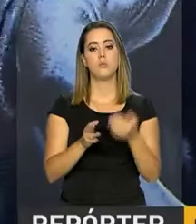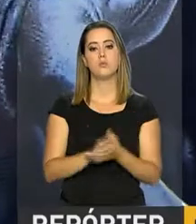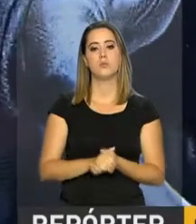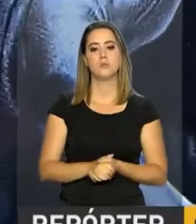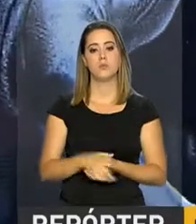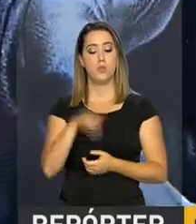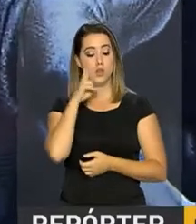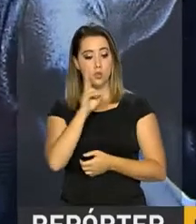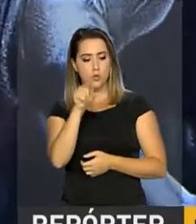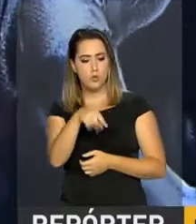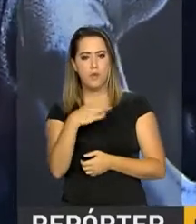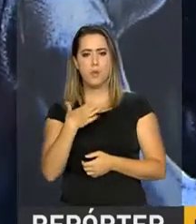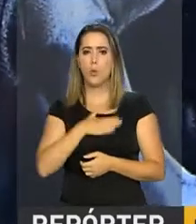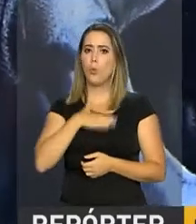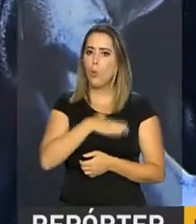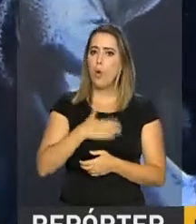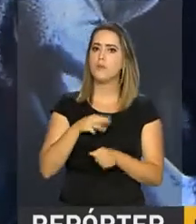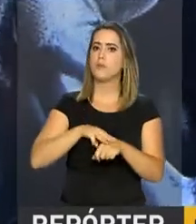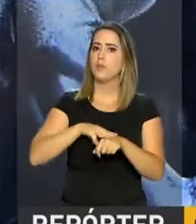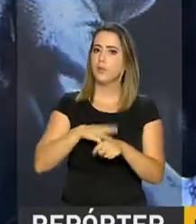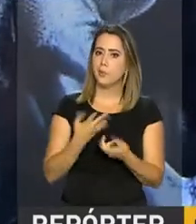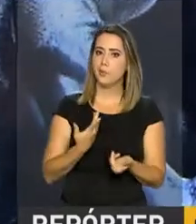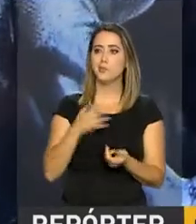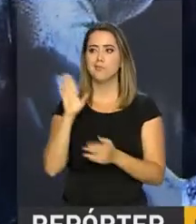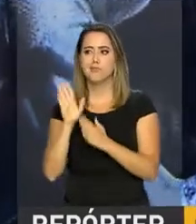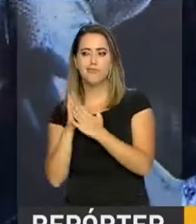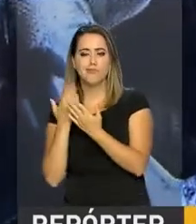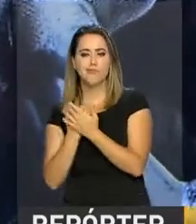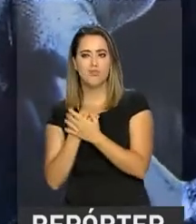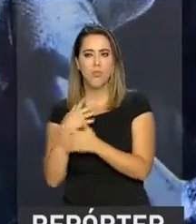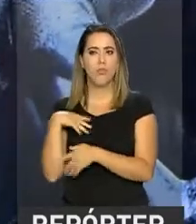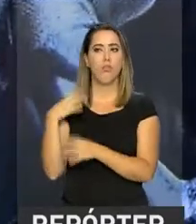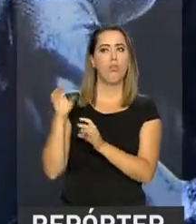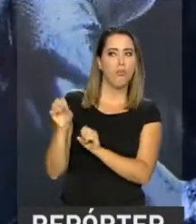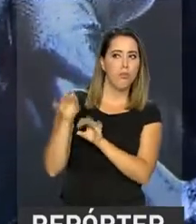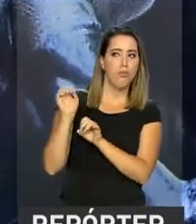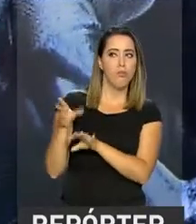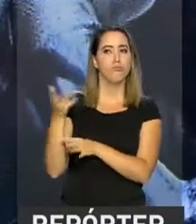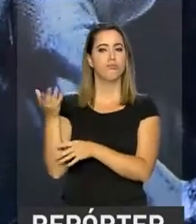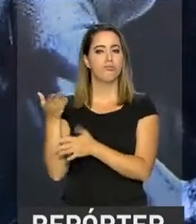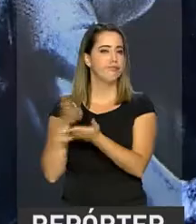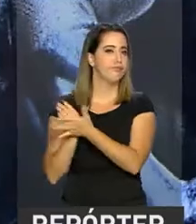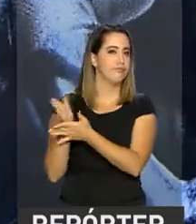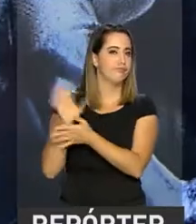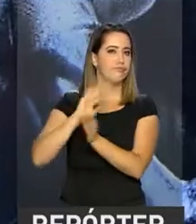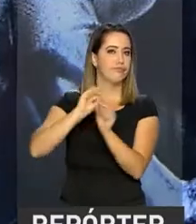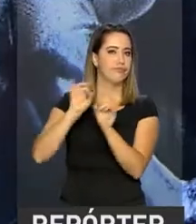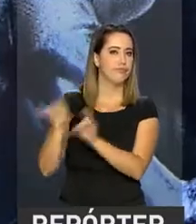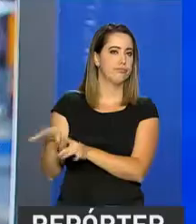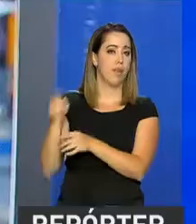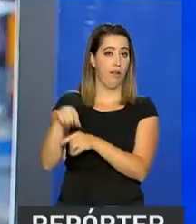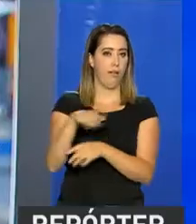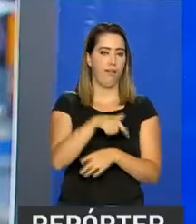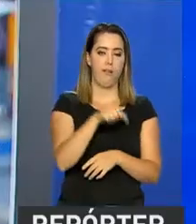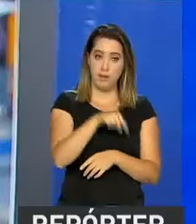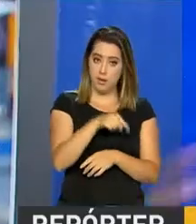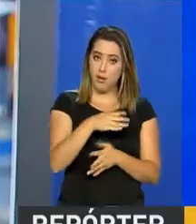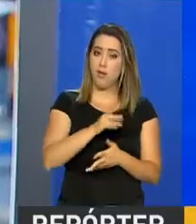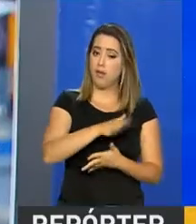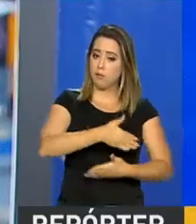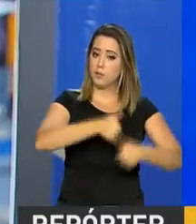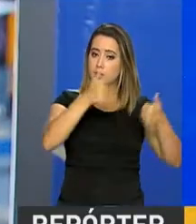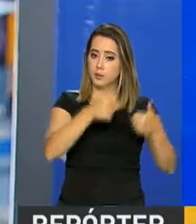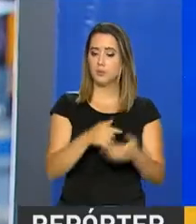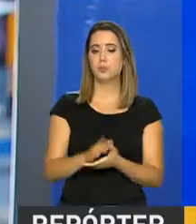gosta e matemática lá é sempre e teorias chato sair aqui quando a gente pega a prática é mais legal eu gosto muito